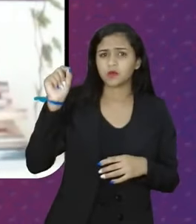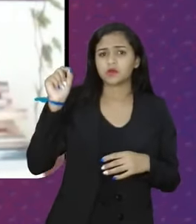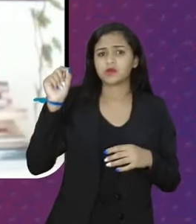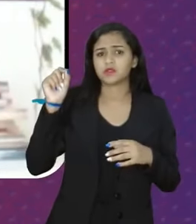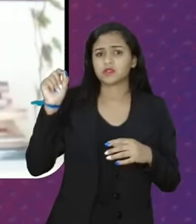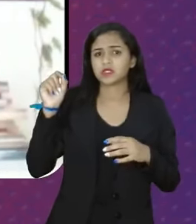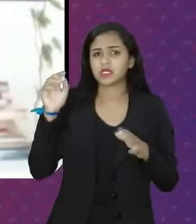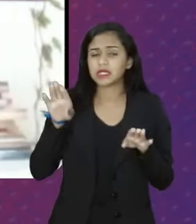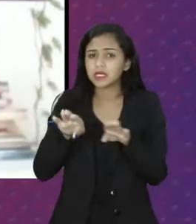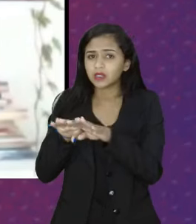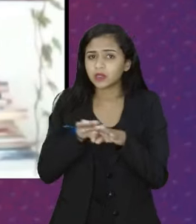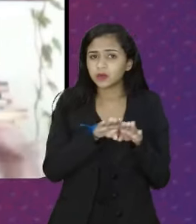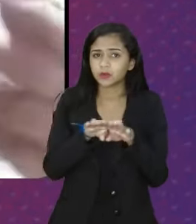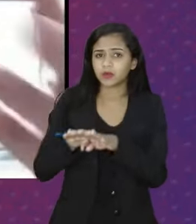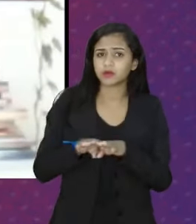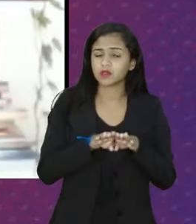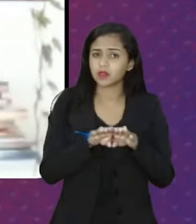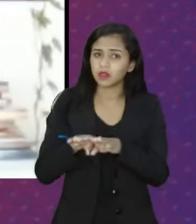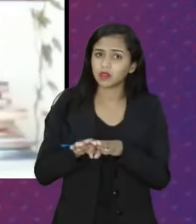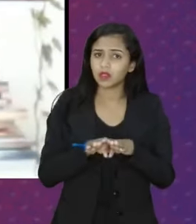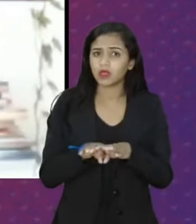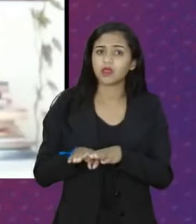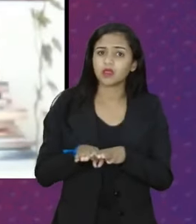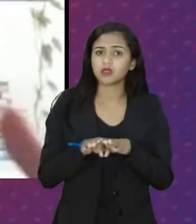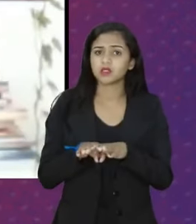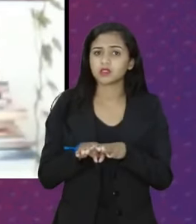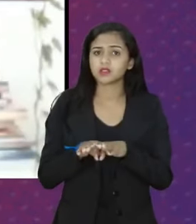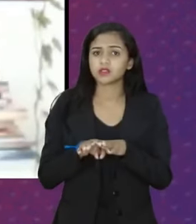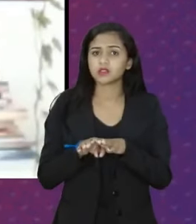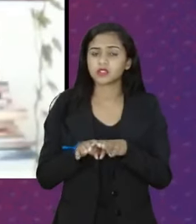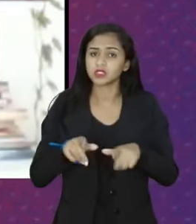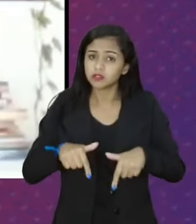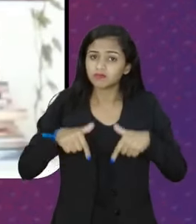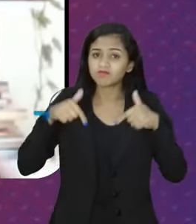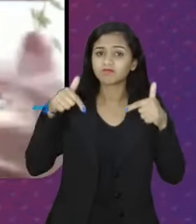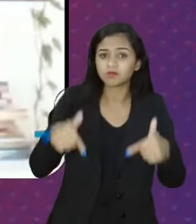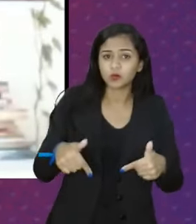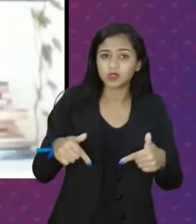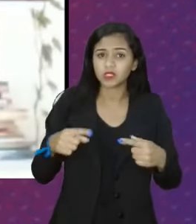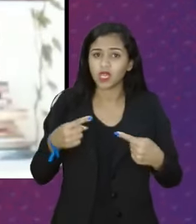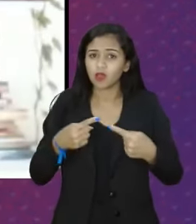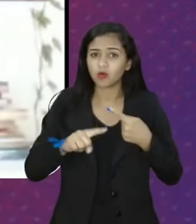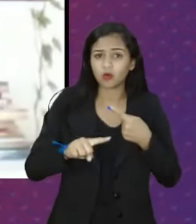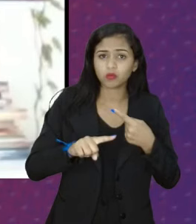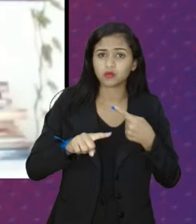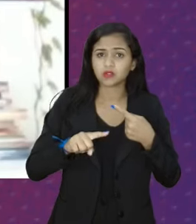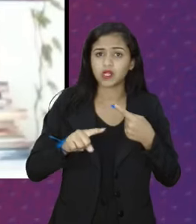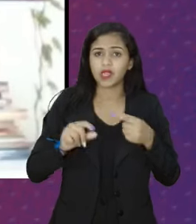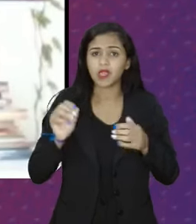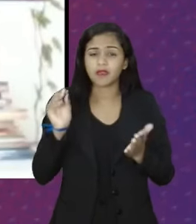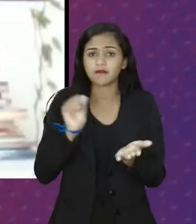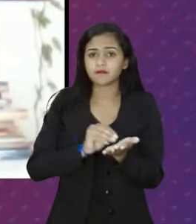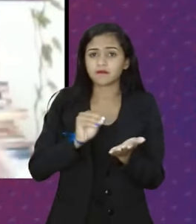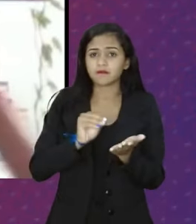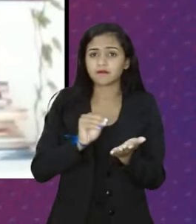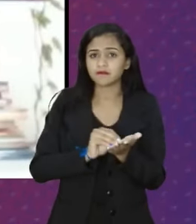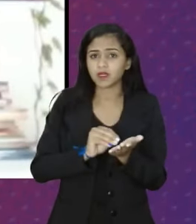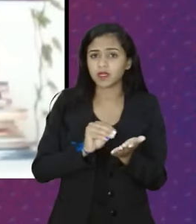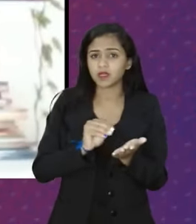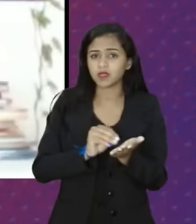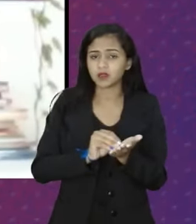ideais igualitários e dirimir e lutar contra desigualdades sociais